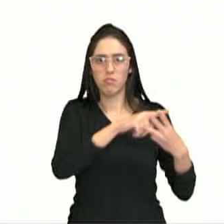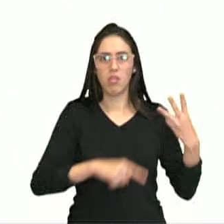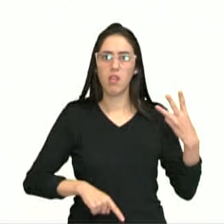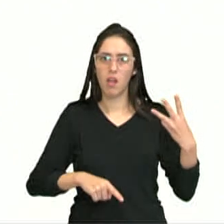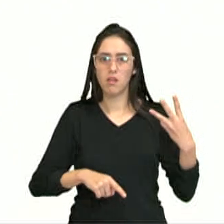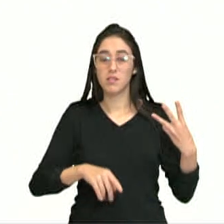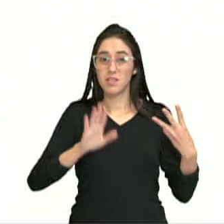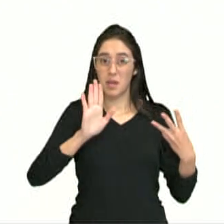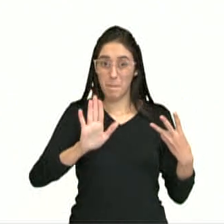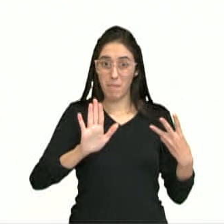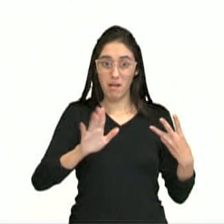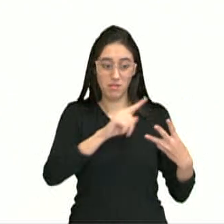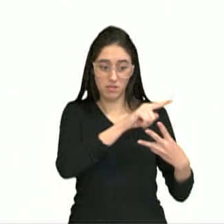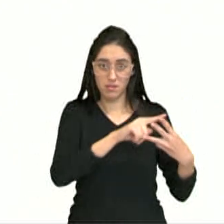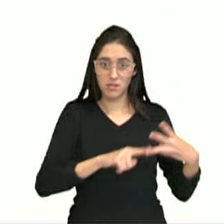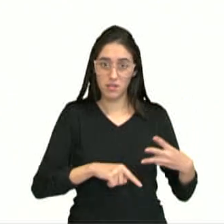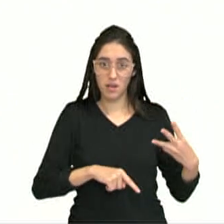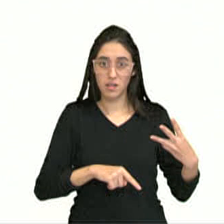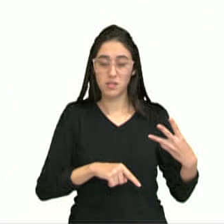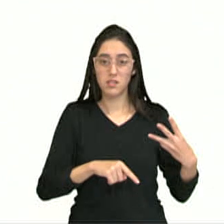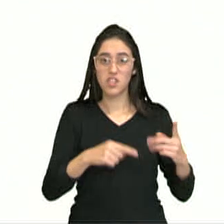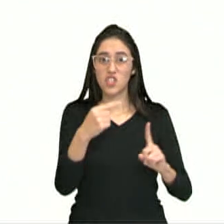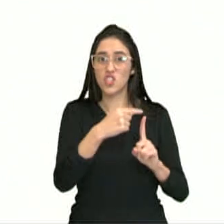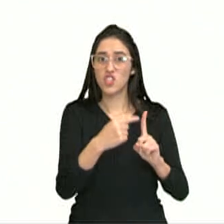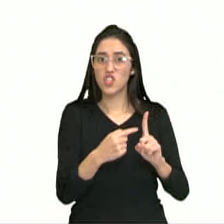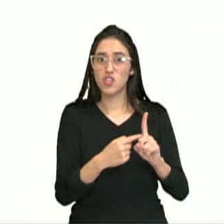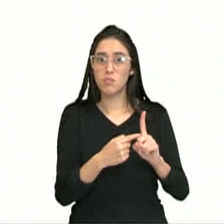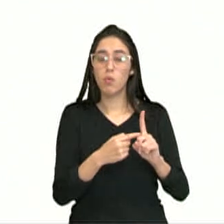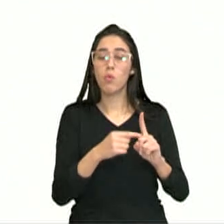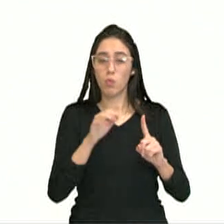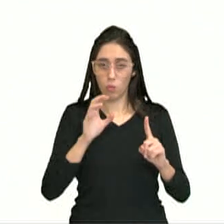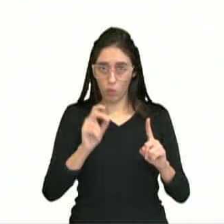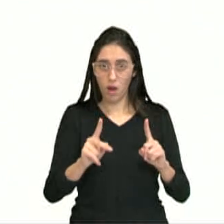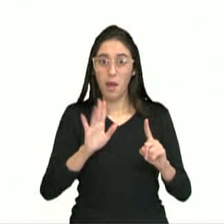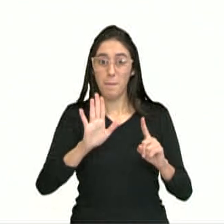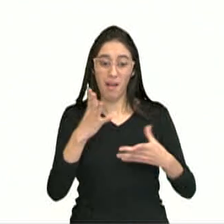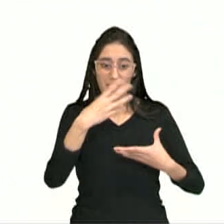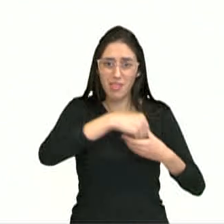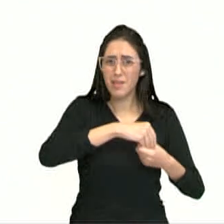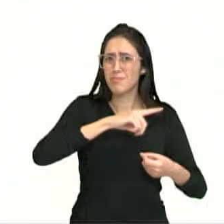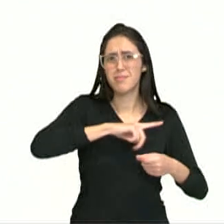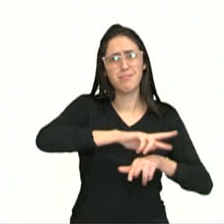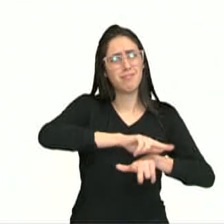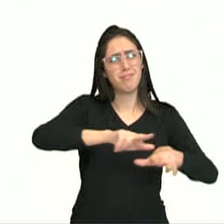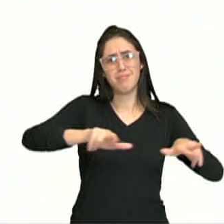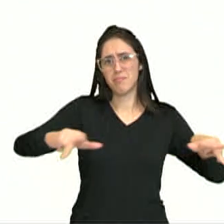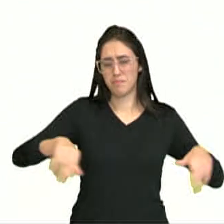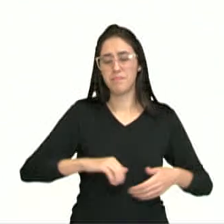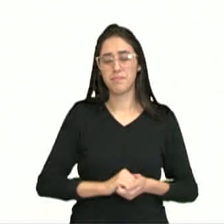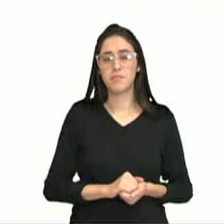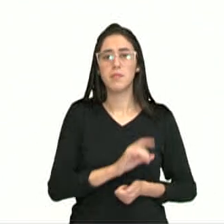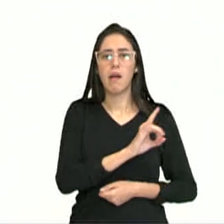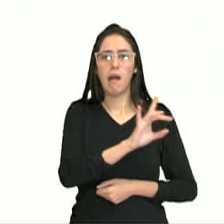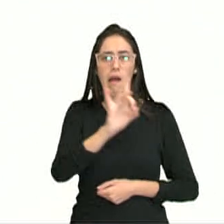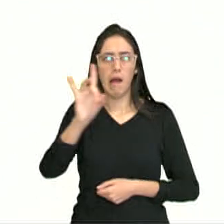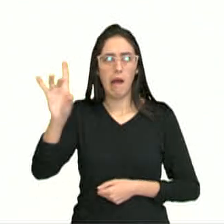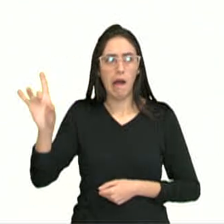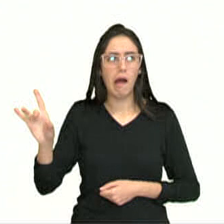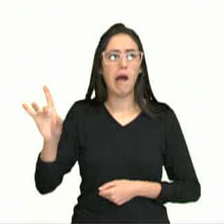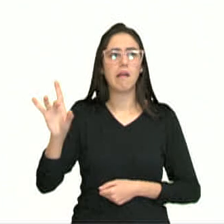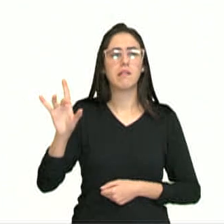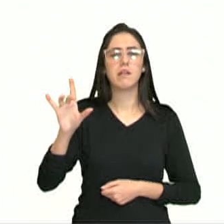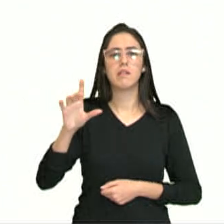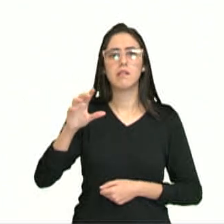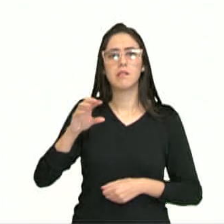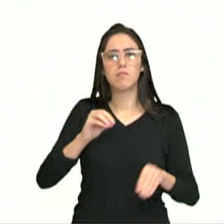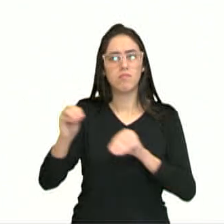verdade essas 3 categorias são formadas por inúmeras culturas, ok? Então, cada migração específica de